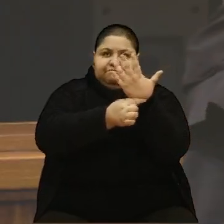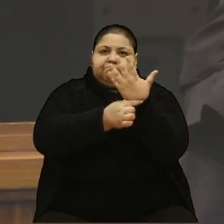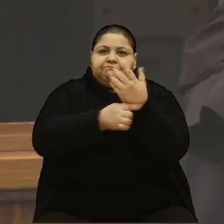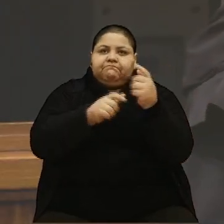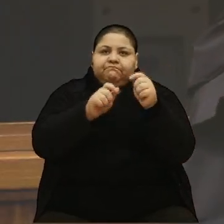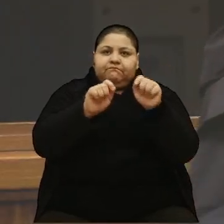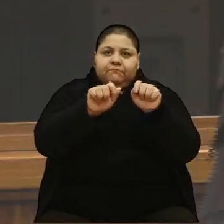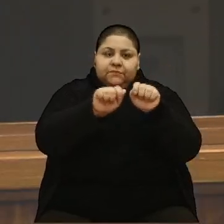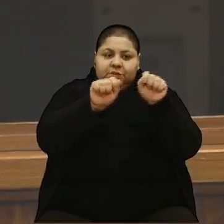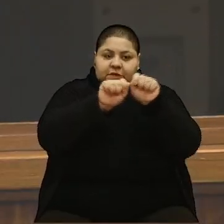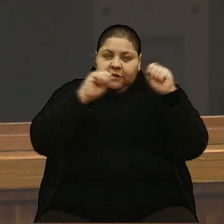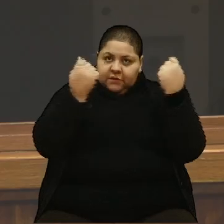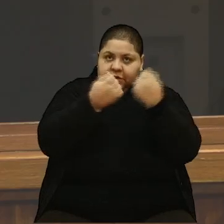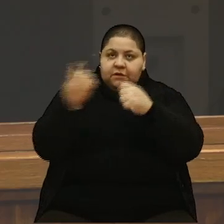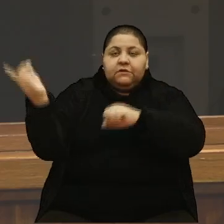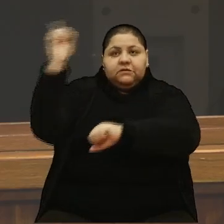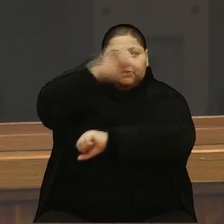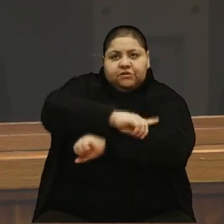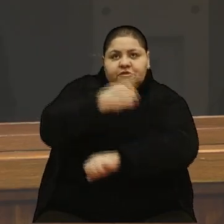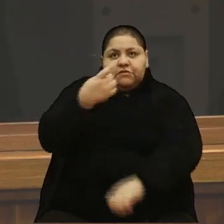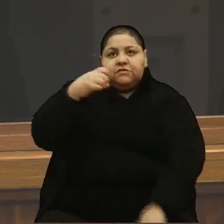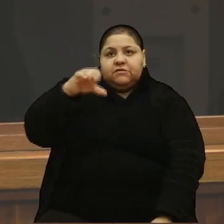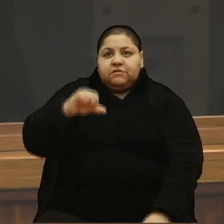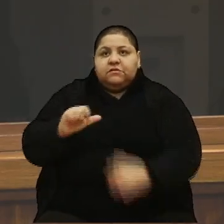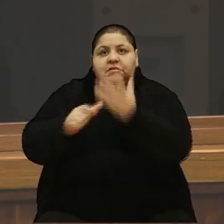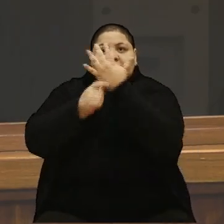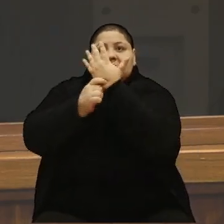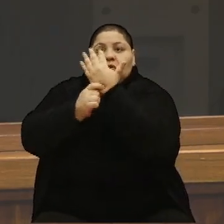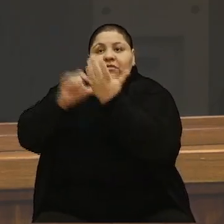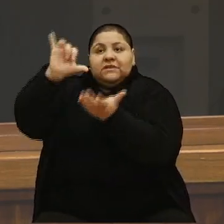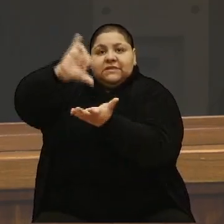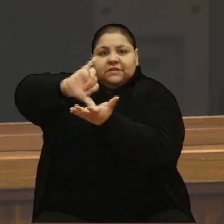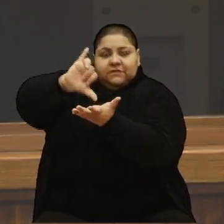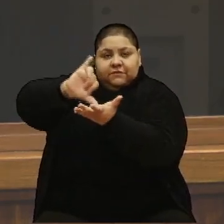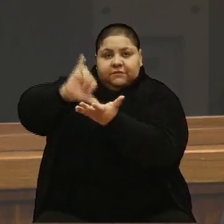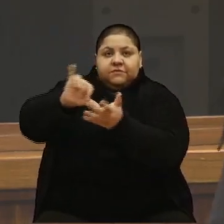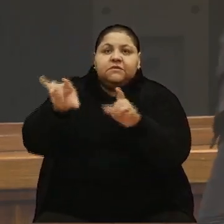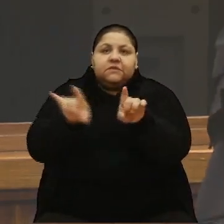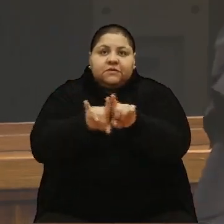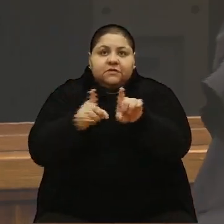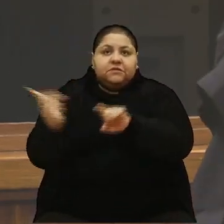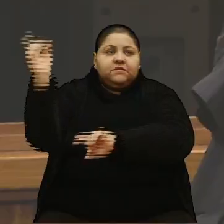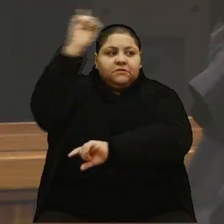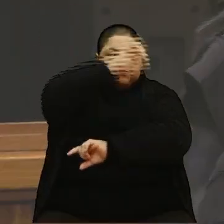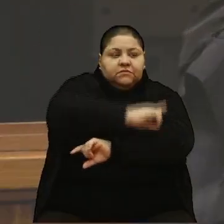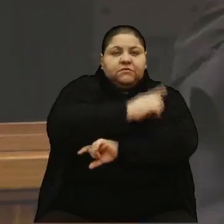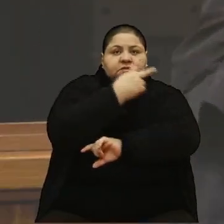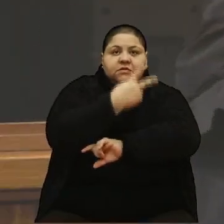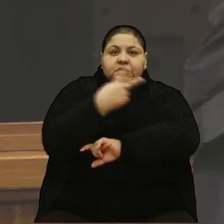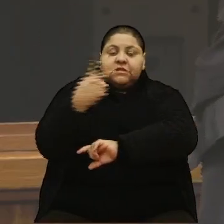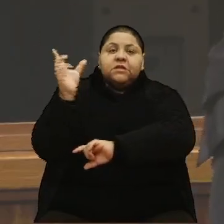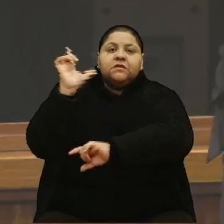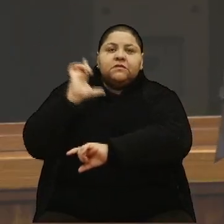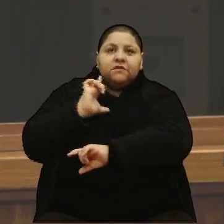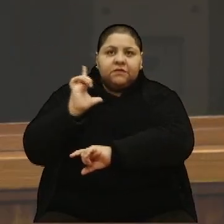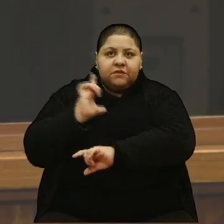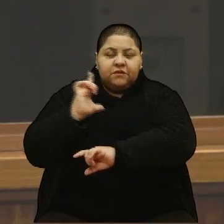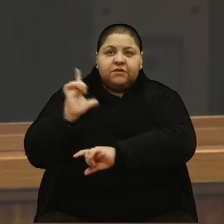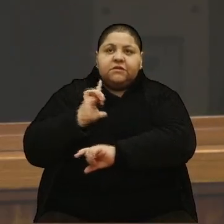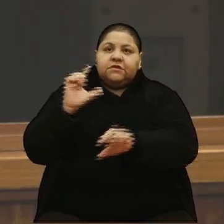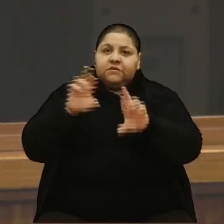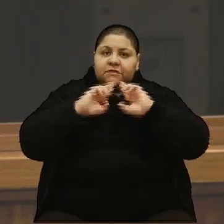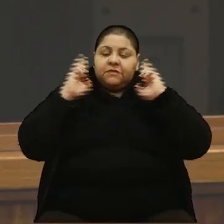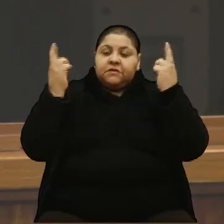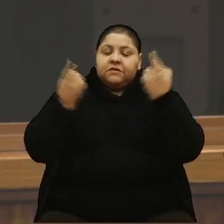dia 19 na URGS Centro. Além disso, no dia 22 nós teremos uma grande